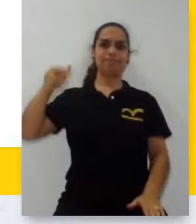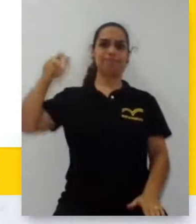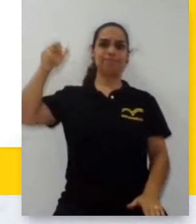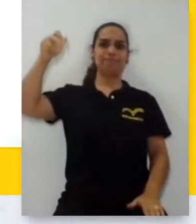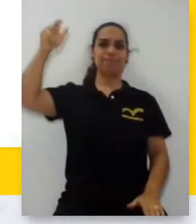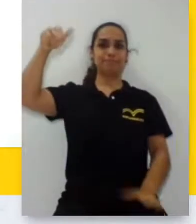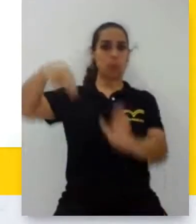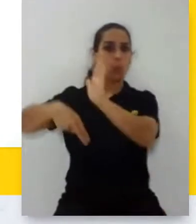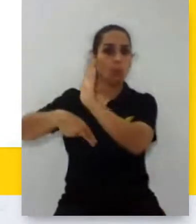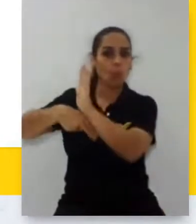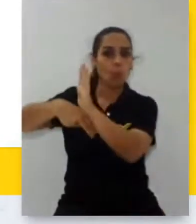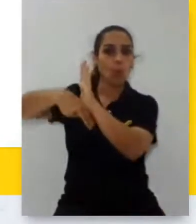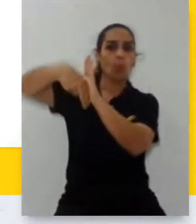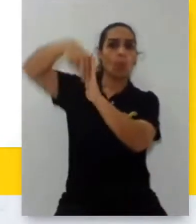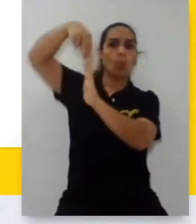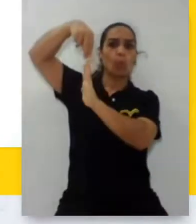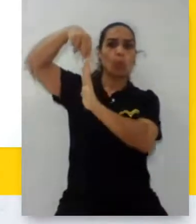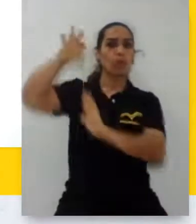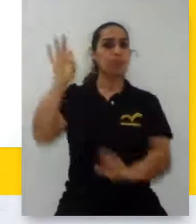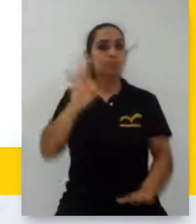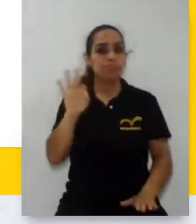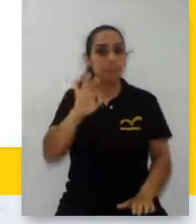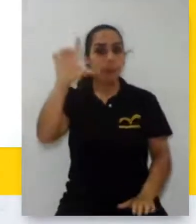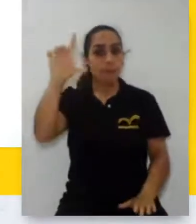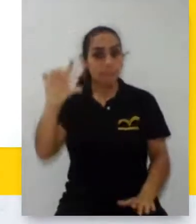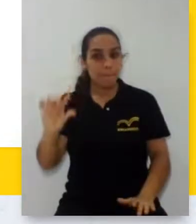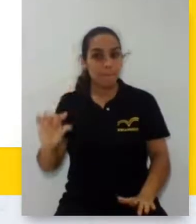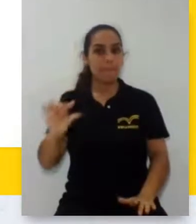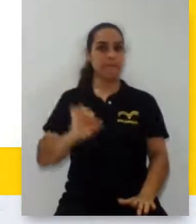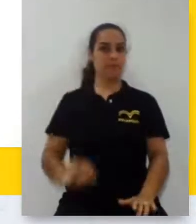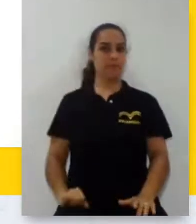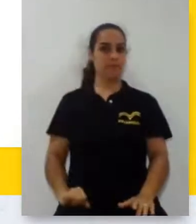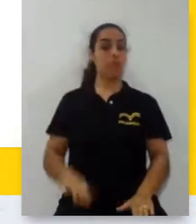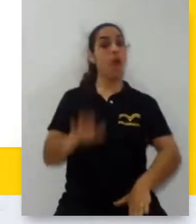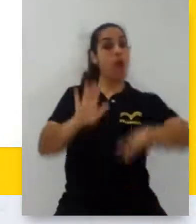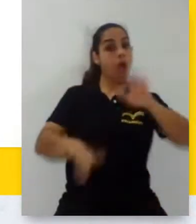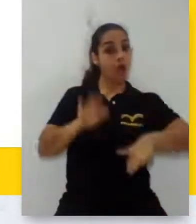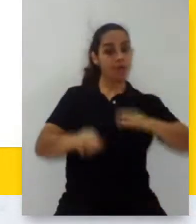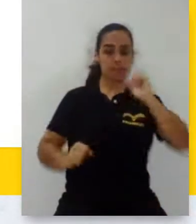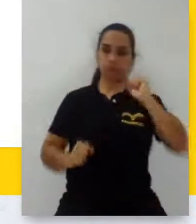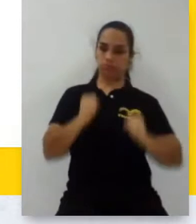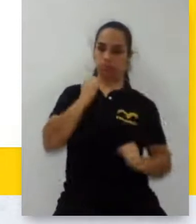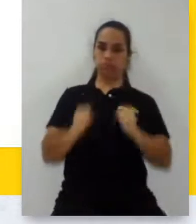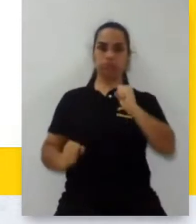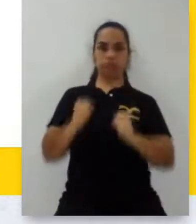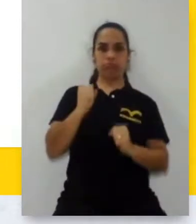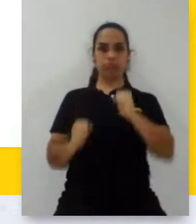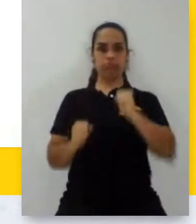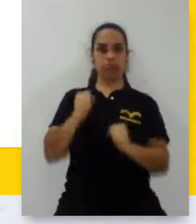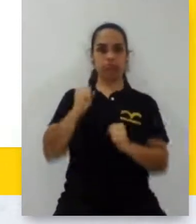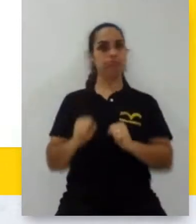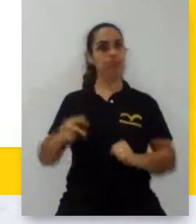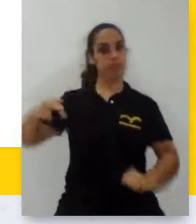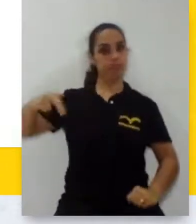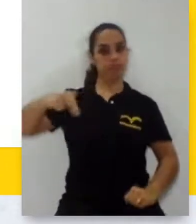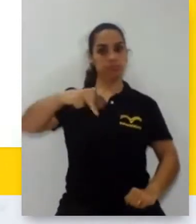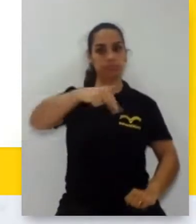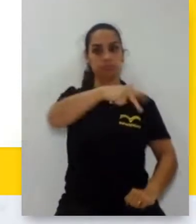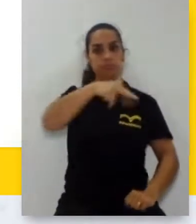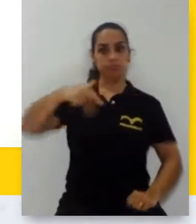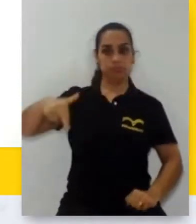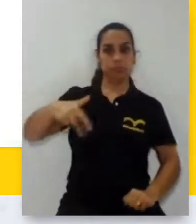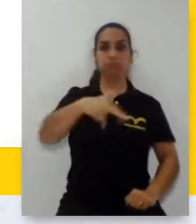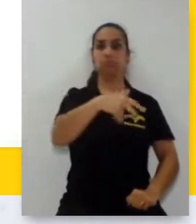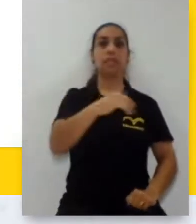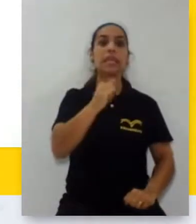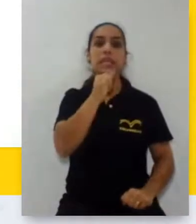maneira ativa, enfim, tente fazer atividades na sua rotina de trabalho, a cada hora levante um pouquinho, se for